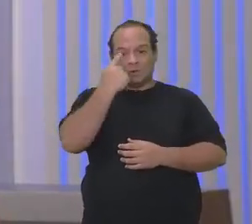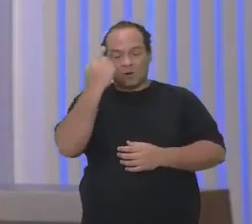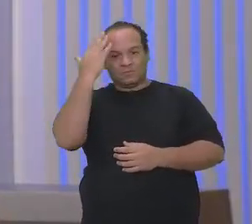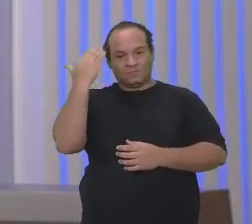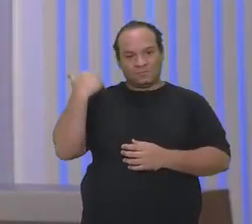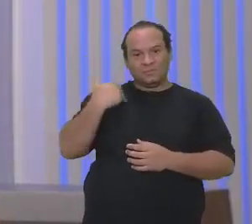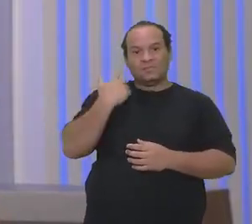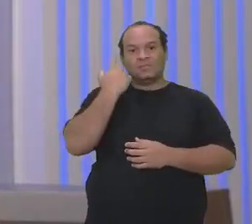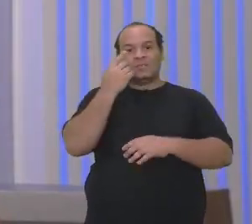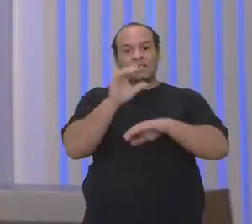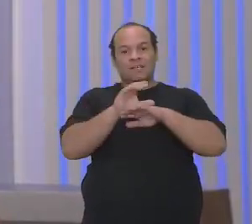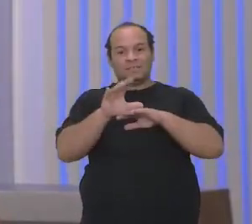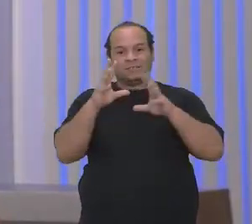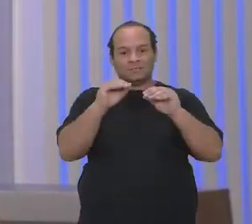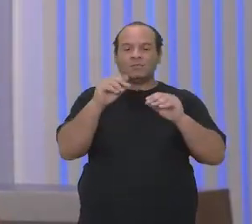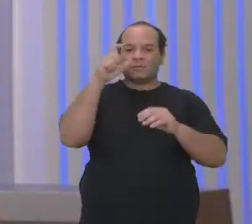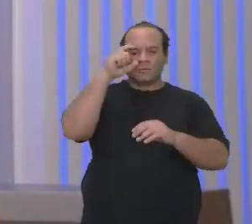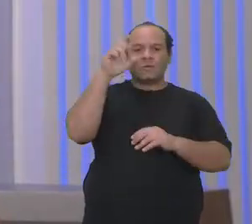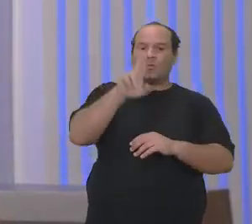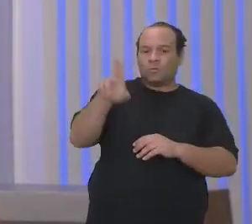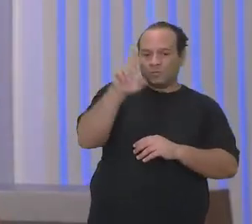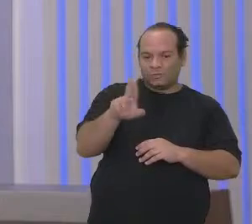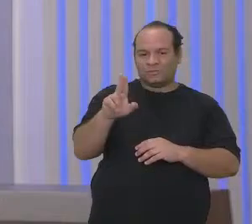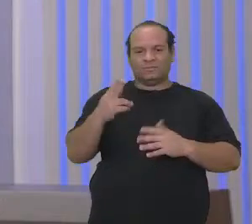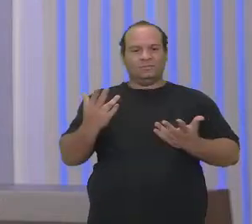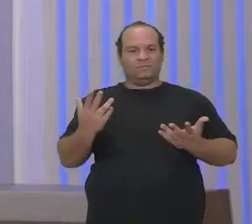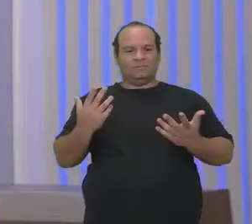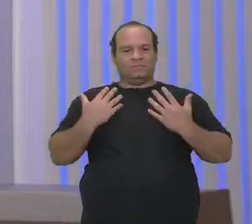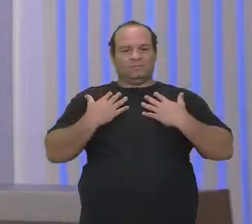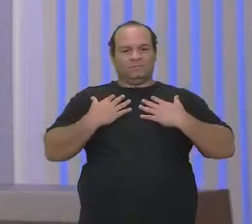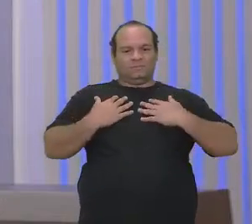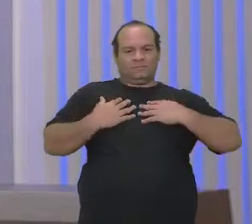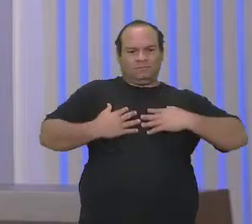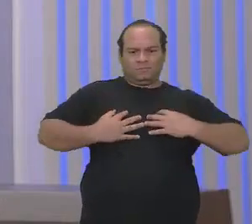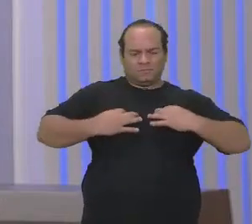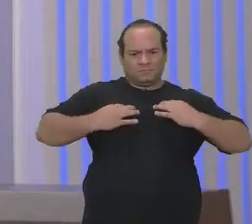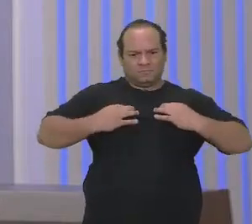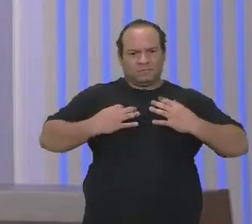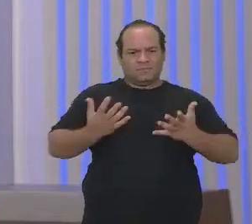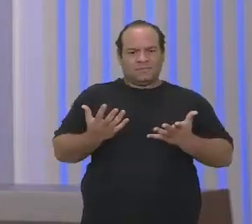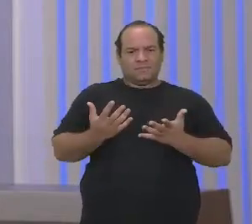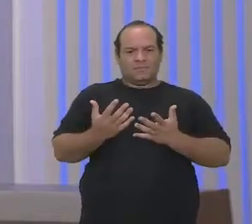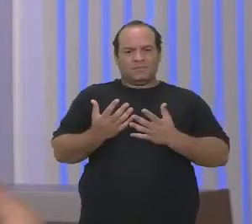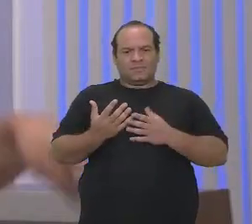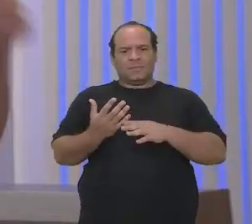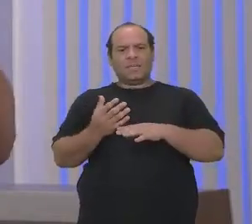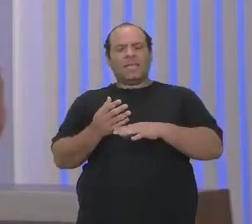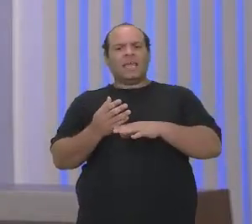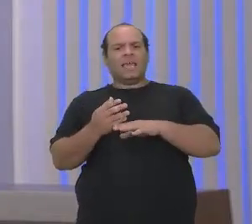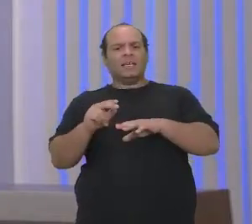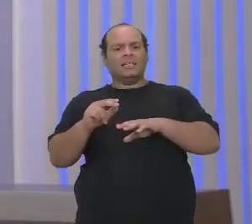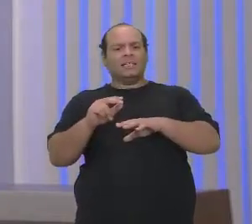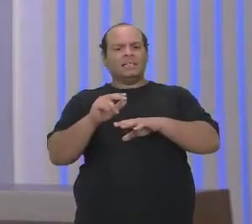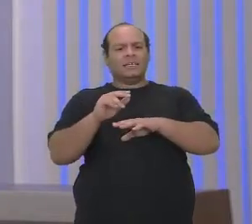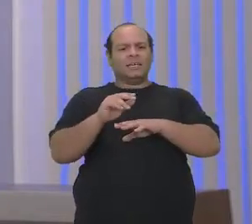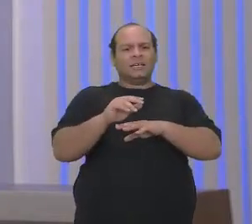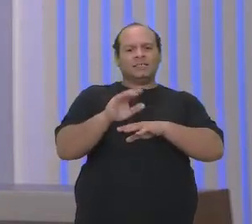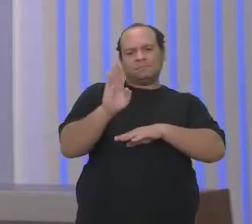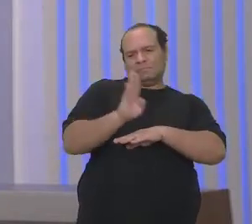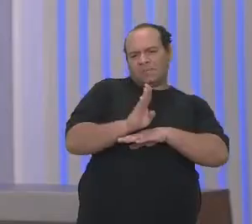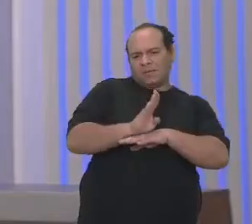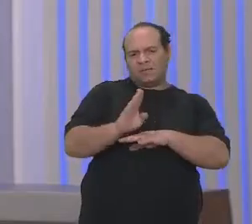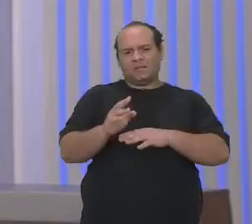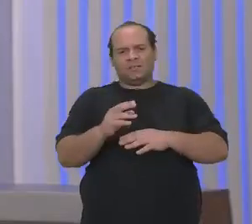castanhos escuros, uso óculos e hoje estou vestindo uma camiseta na cor nude com um desenho